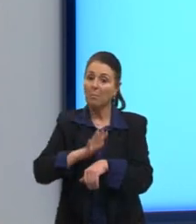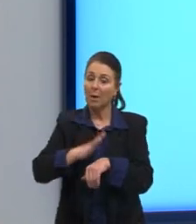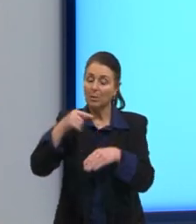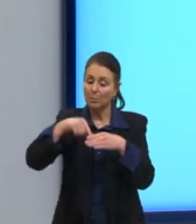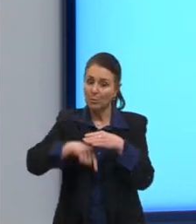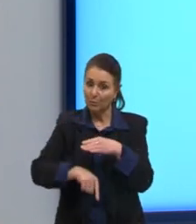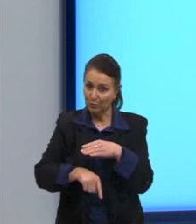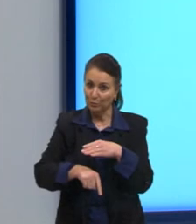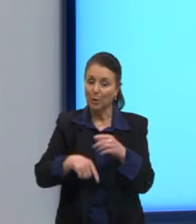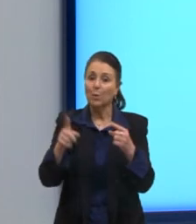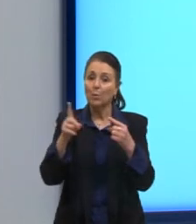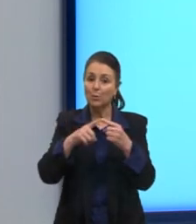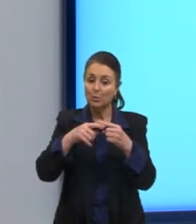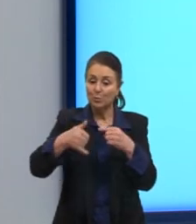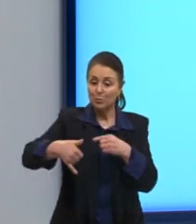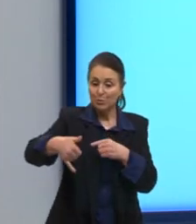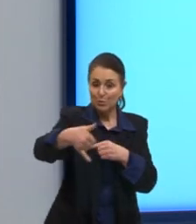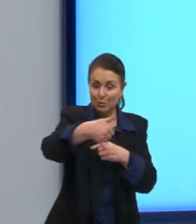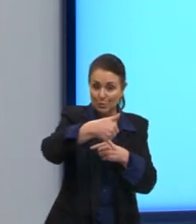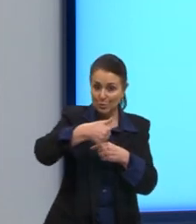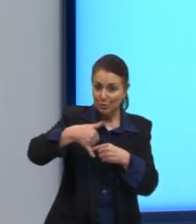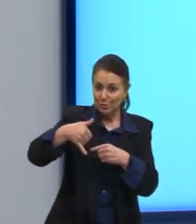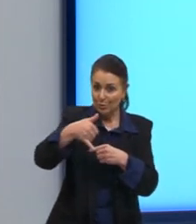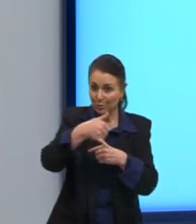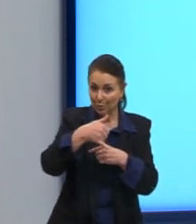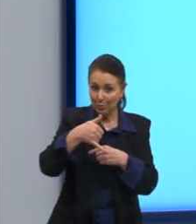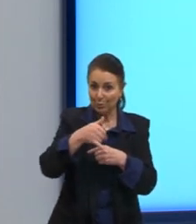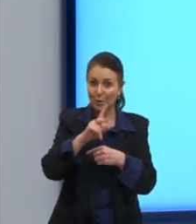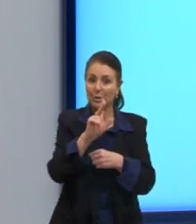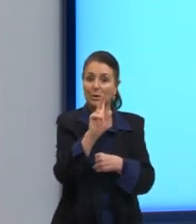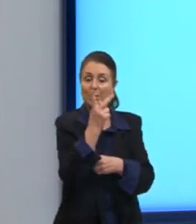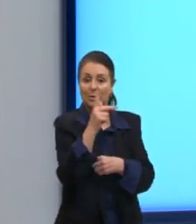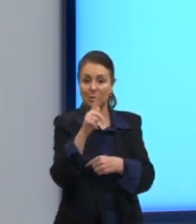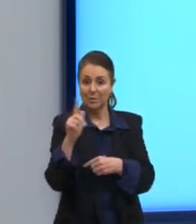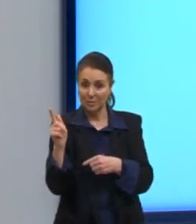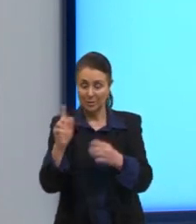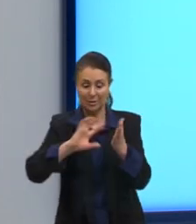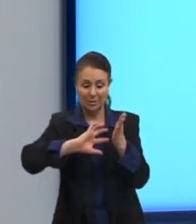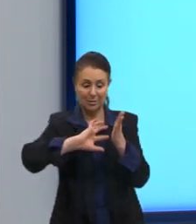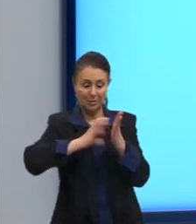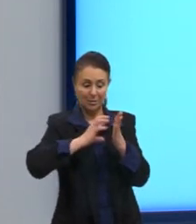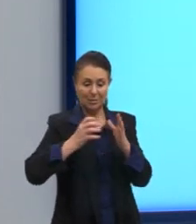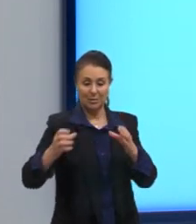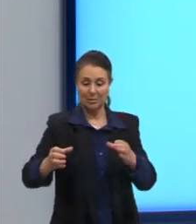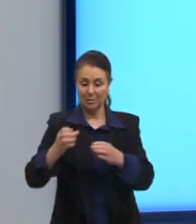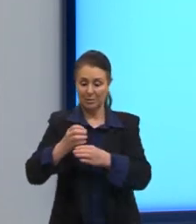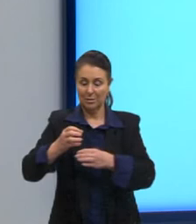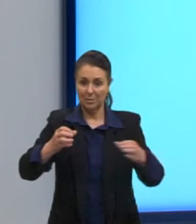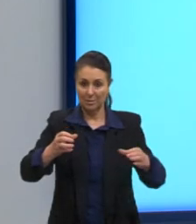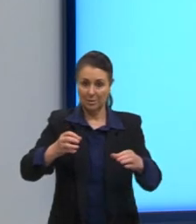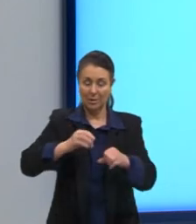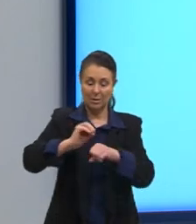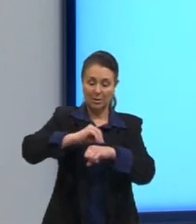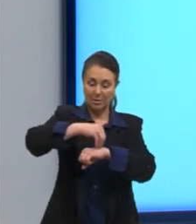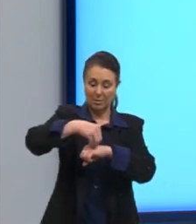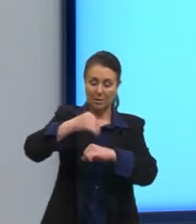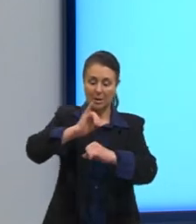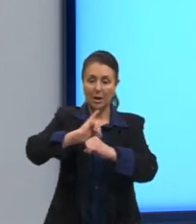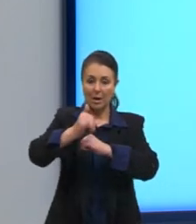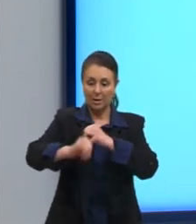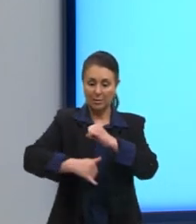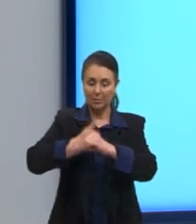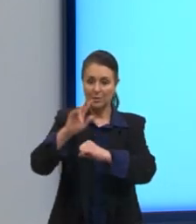quer uma gordura hidrogenada que através da reação de hidrogenação catalítica é adicionado moléculas de hidrogênio átomos de hidrogênio